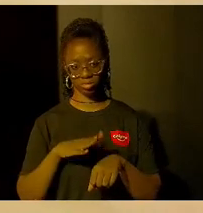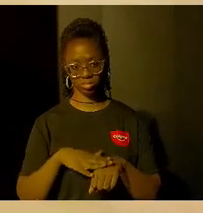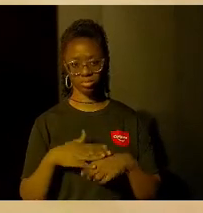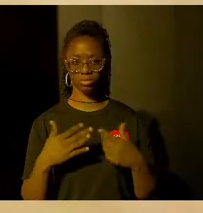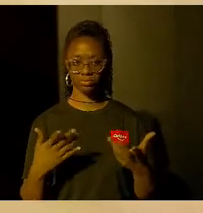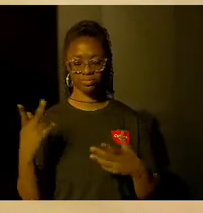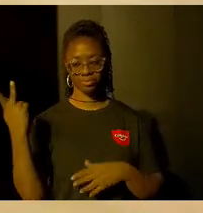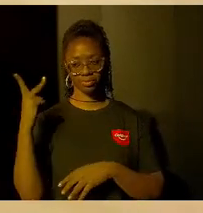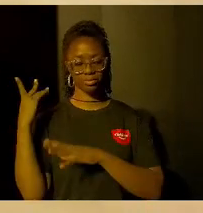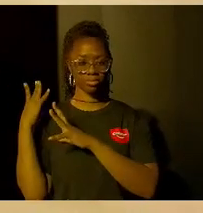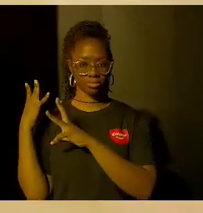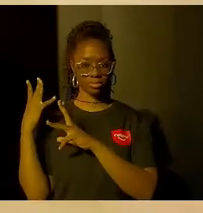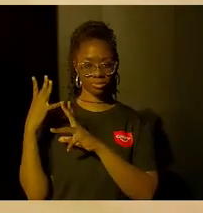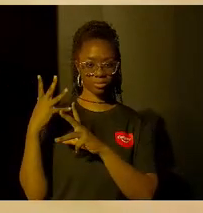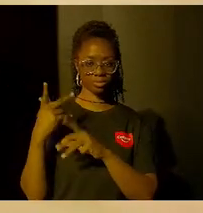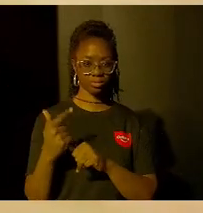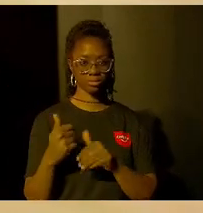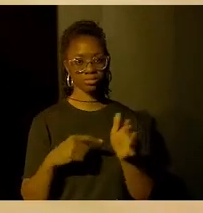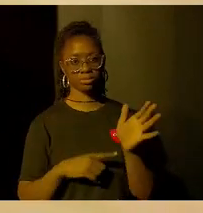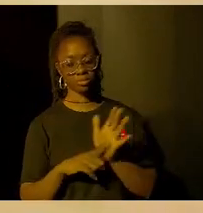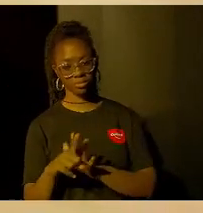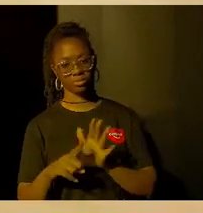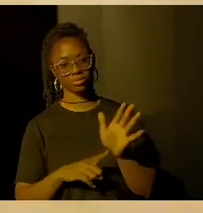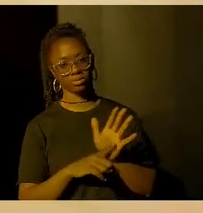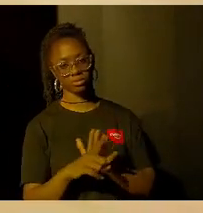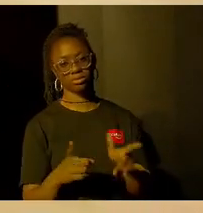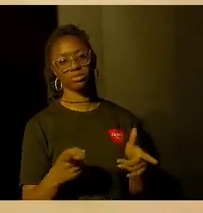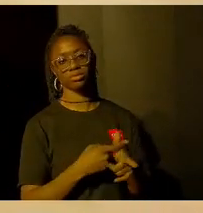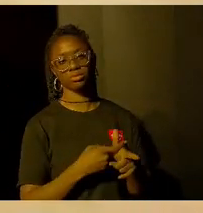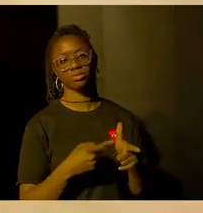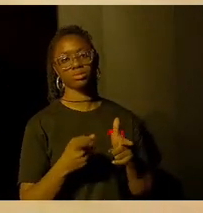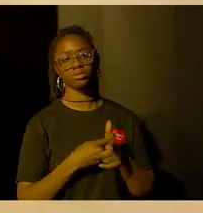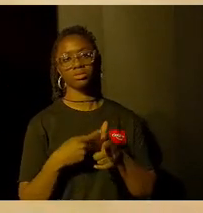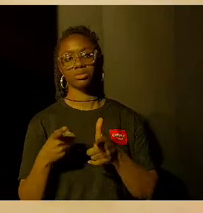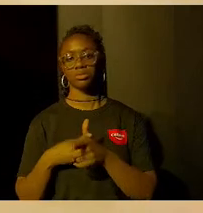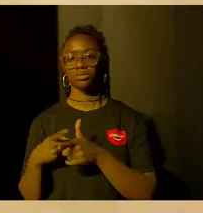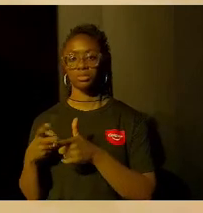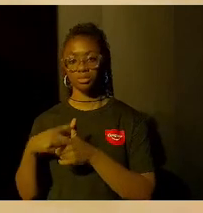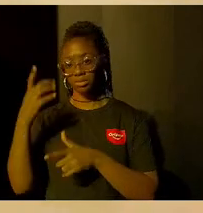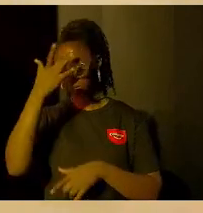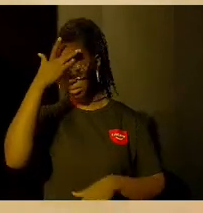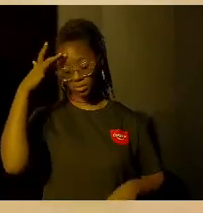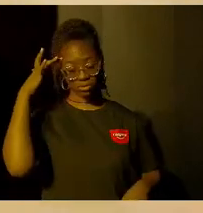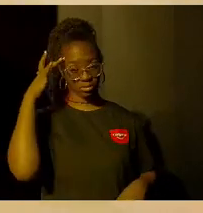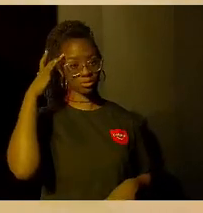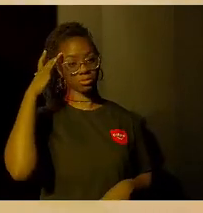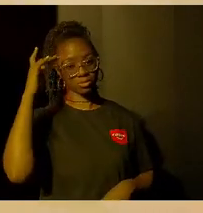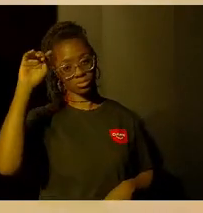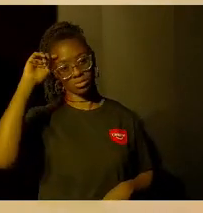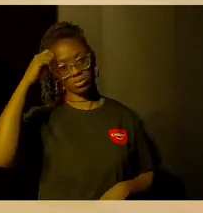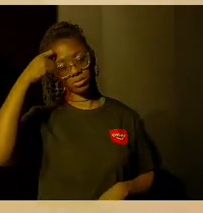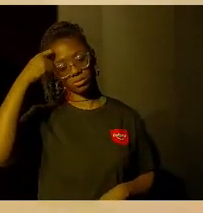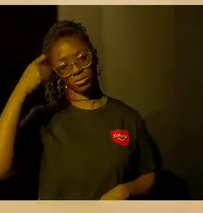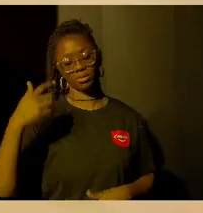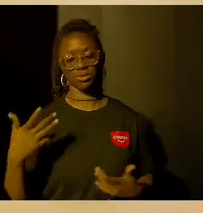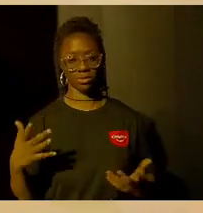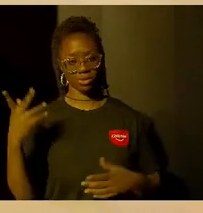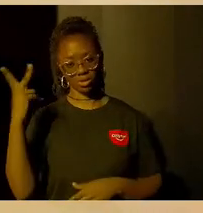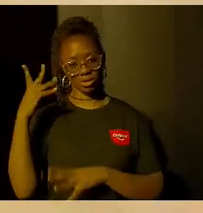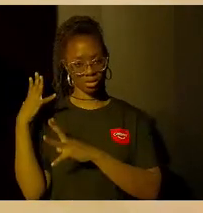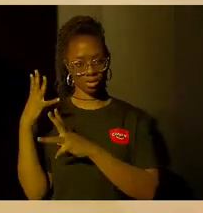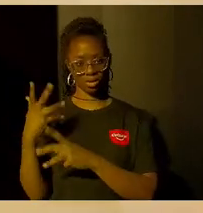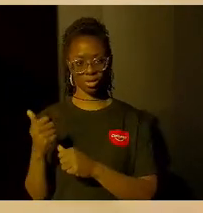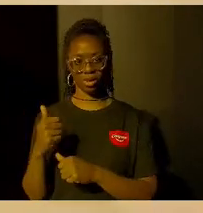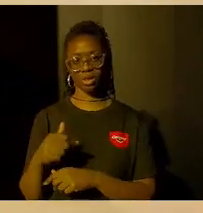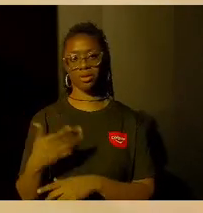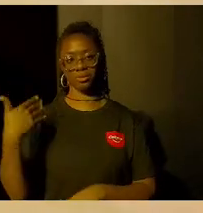historicamente se questiona o sapatos os calçados das pessoas pretas historicamente então na época da